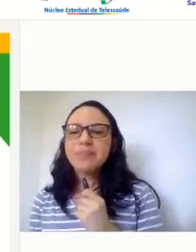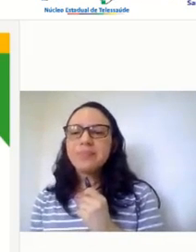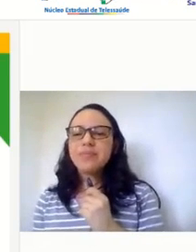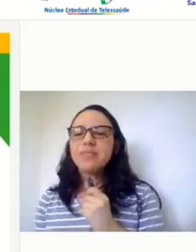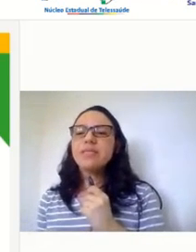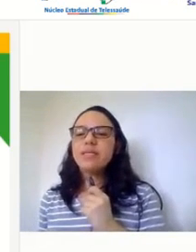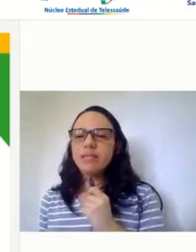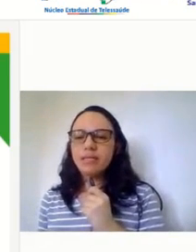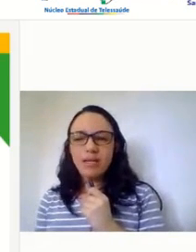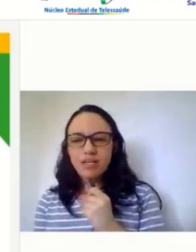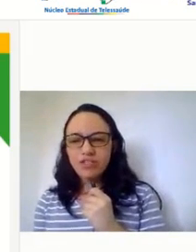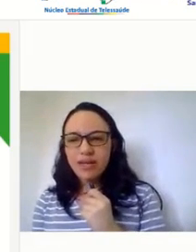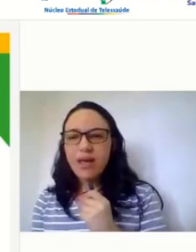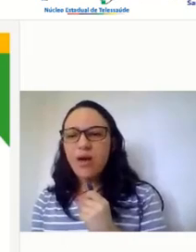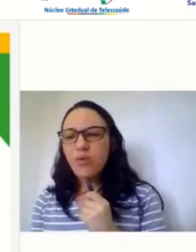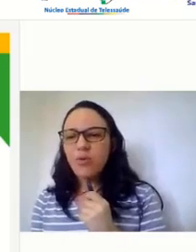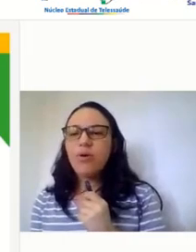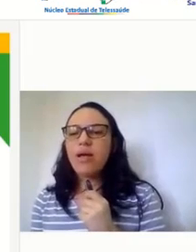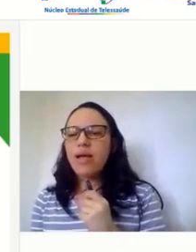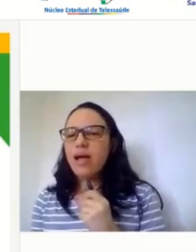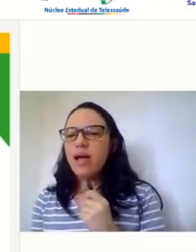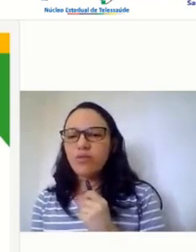é aqui